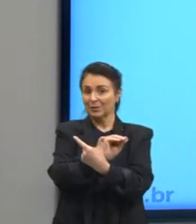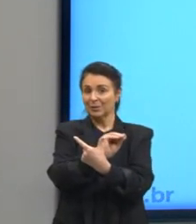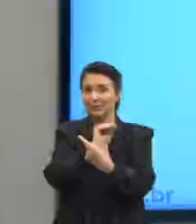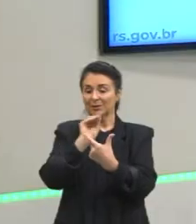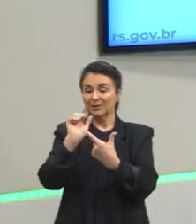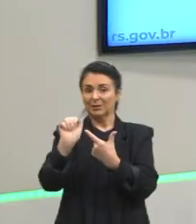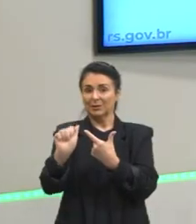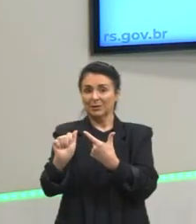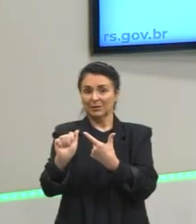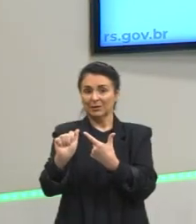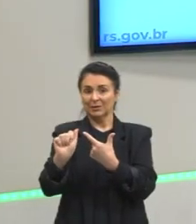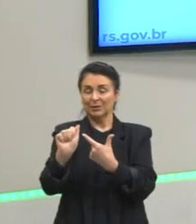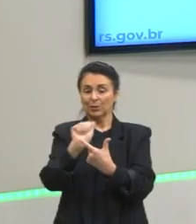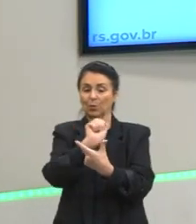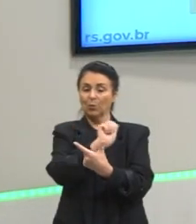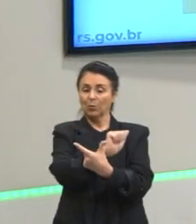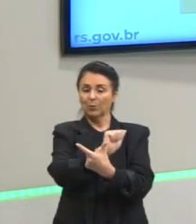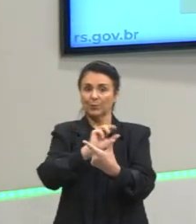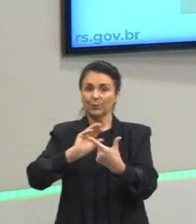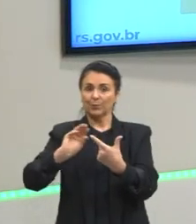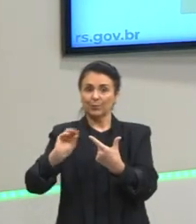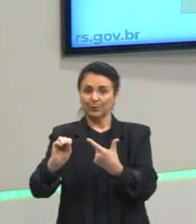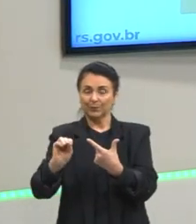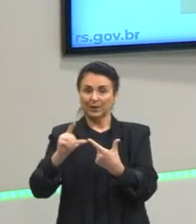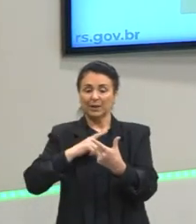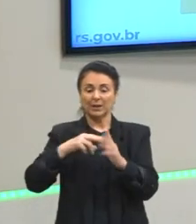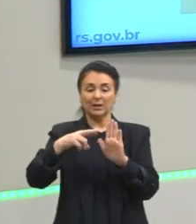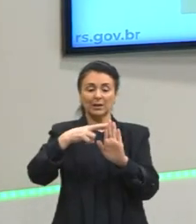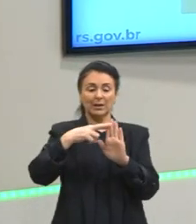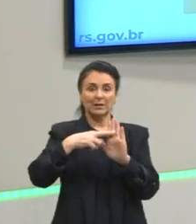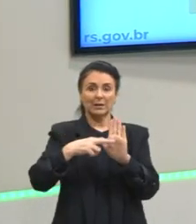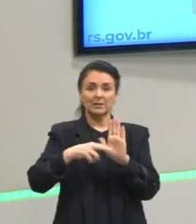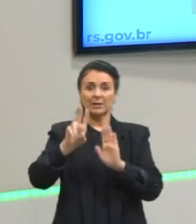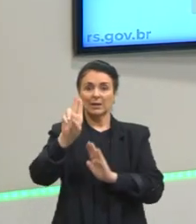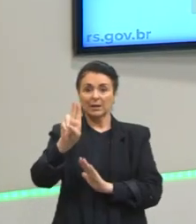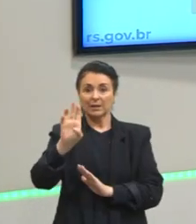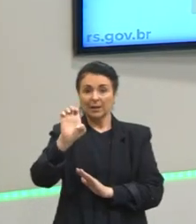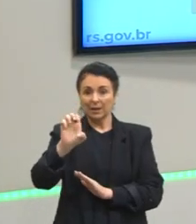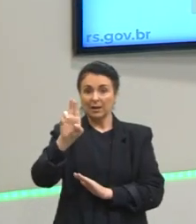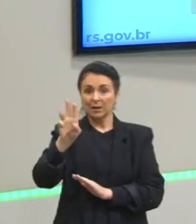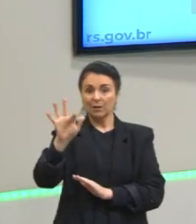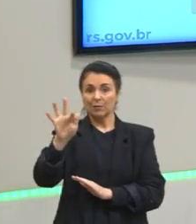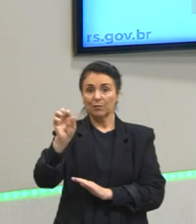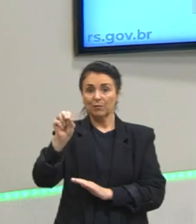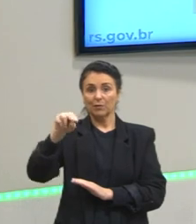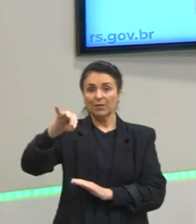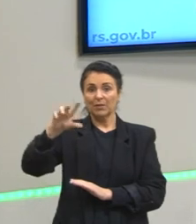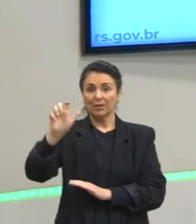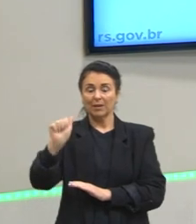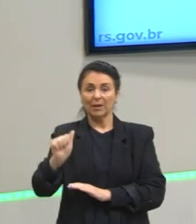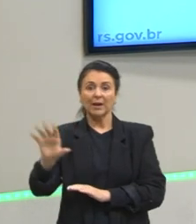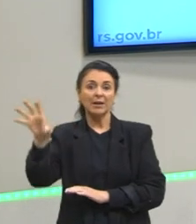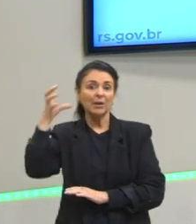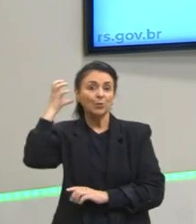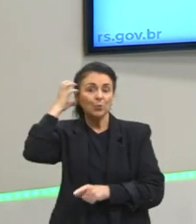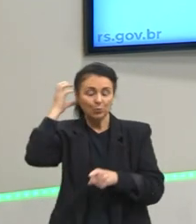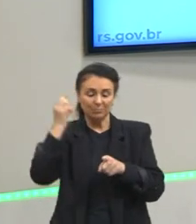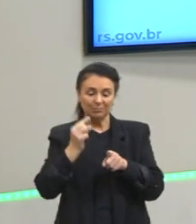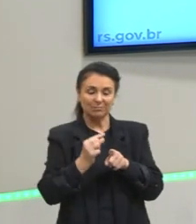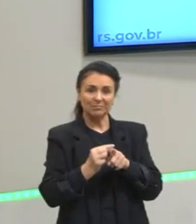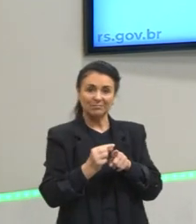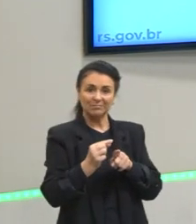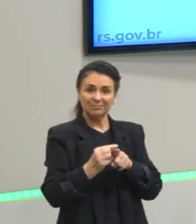língua espanhola nós temos as regras de eufonia que são regras voltadas para alguns